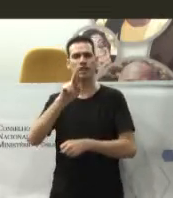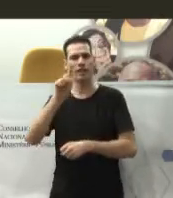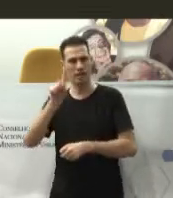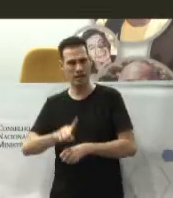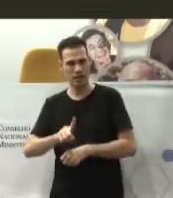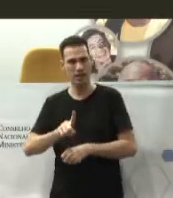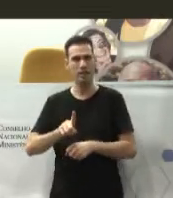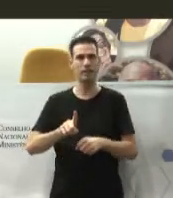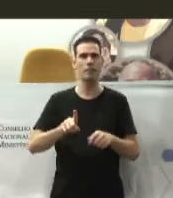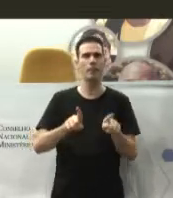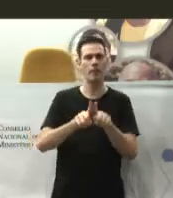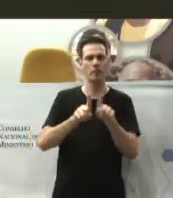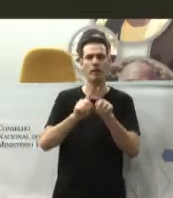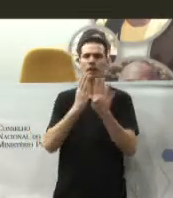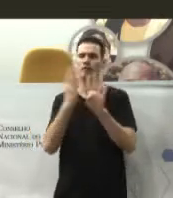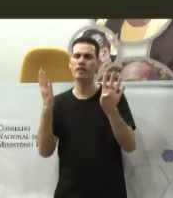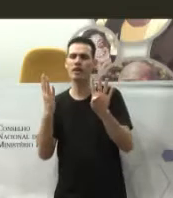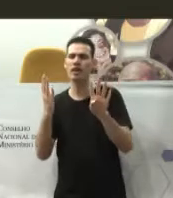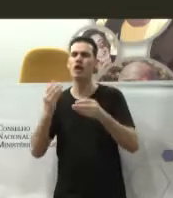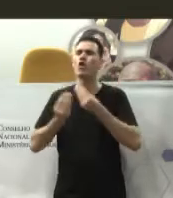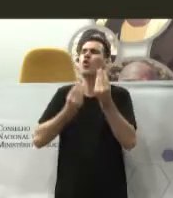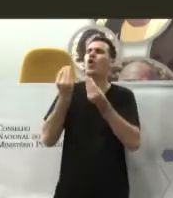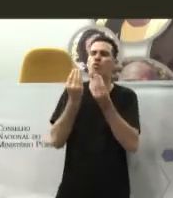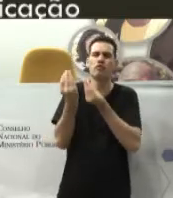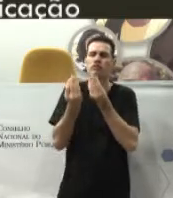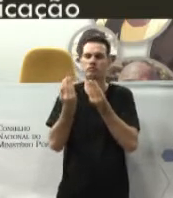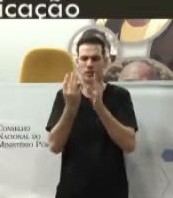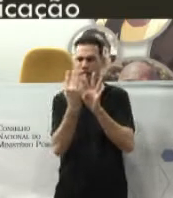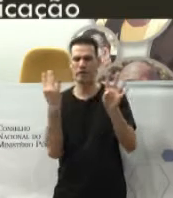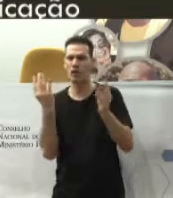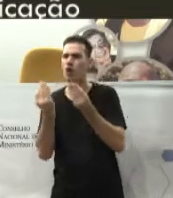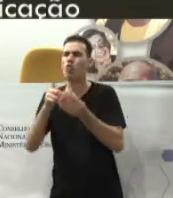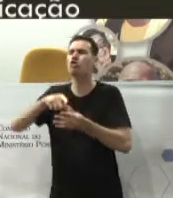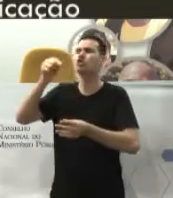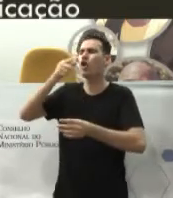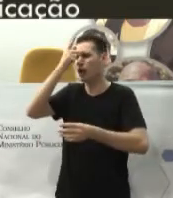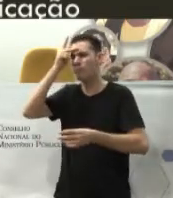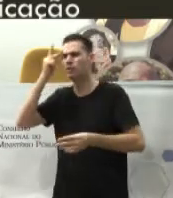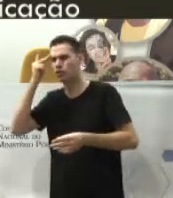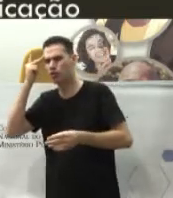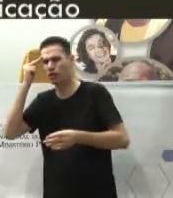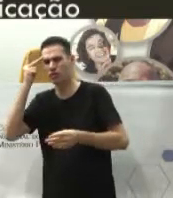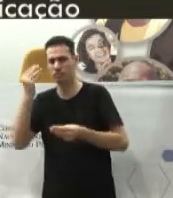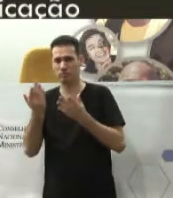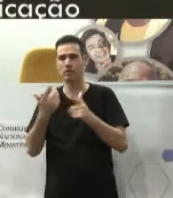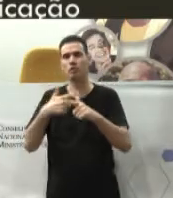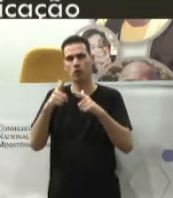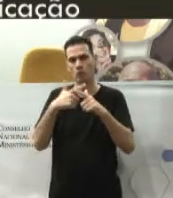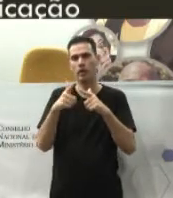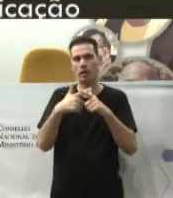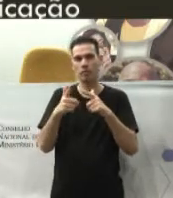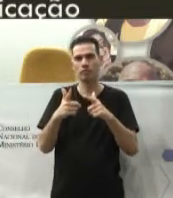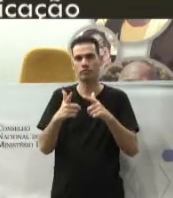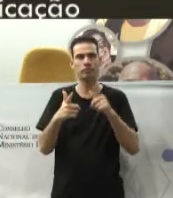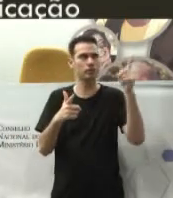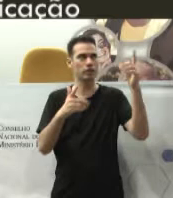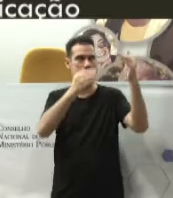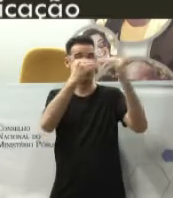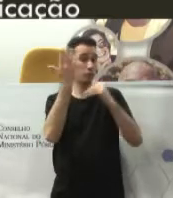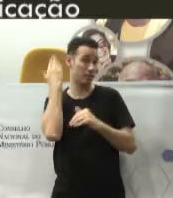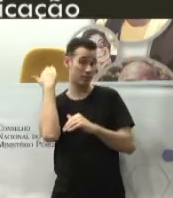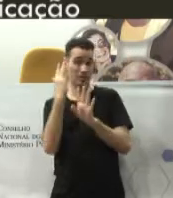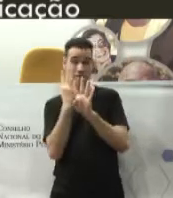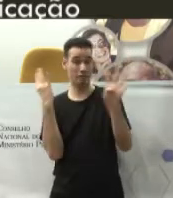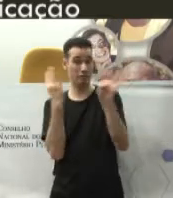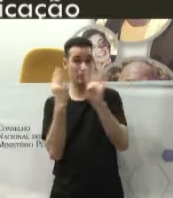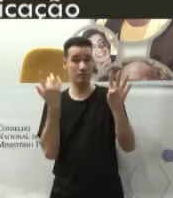das filas e dos seus critérios. Os problemas, não tinha fila, né? Porque a gente está falando de todas as